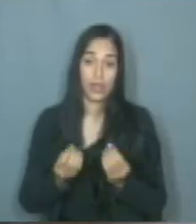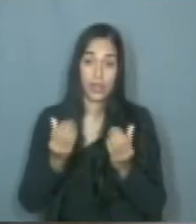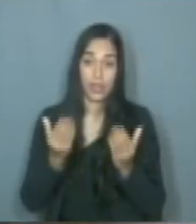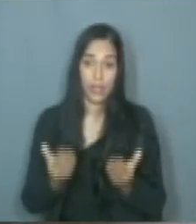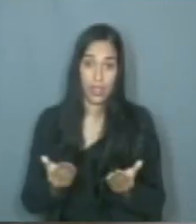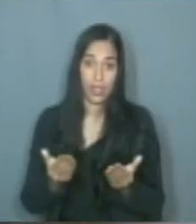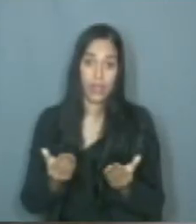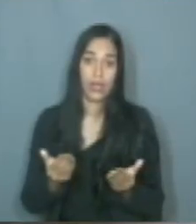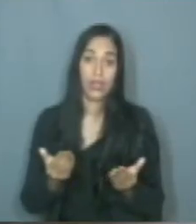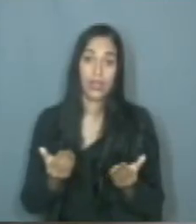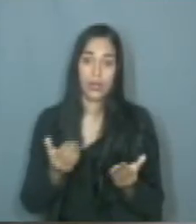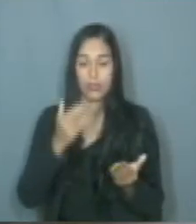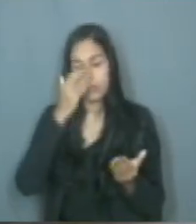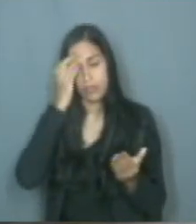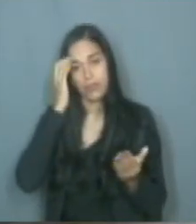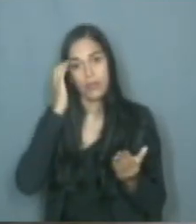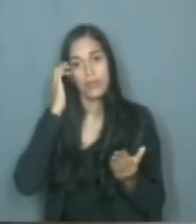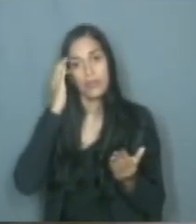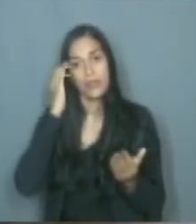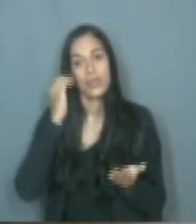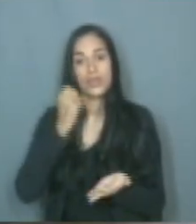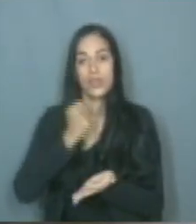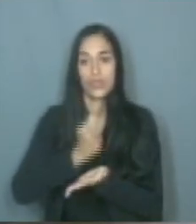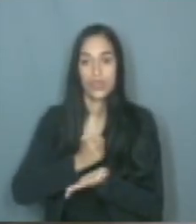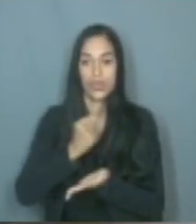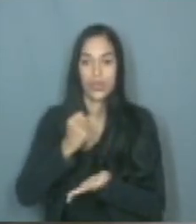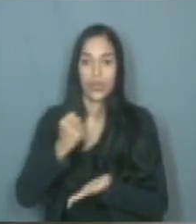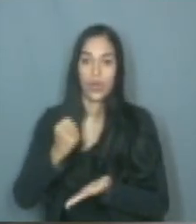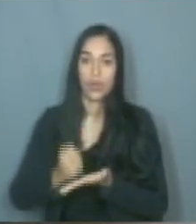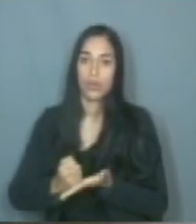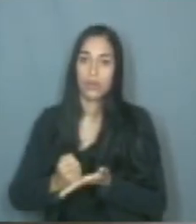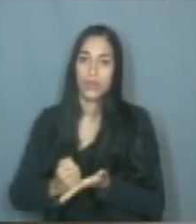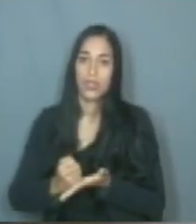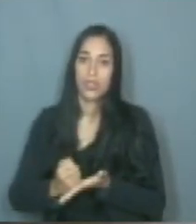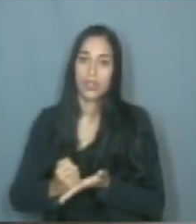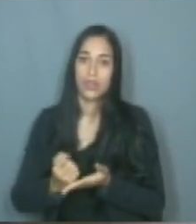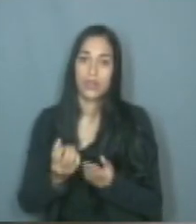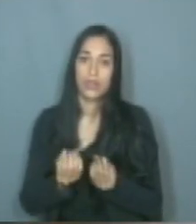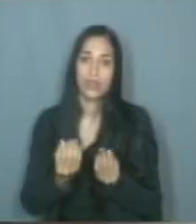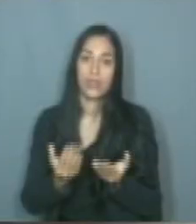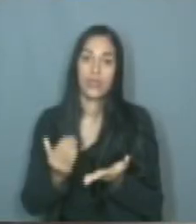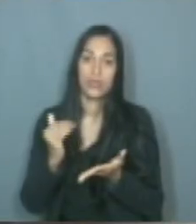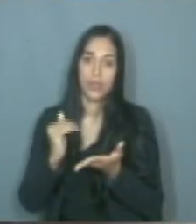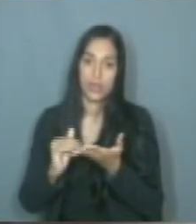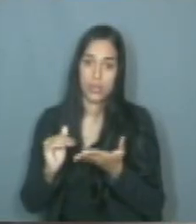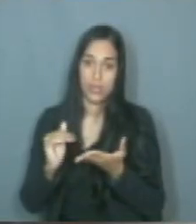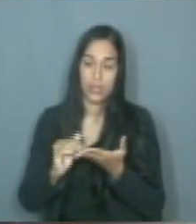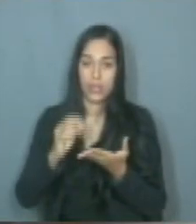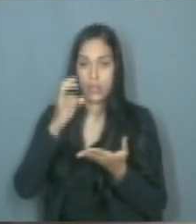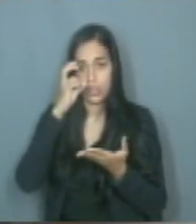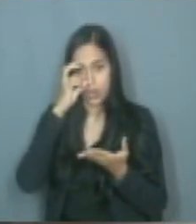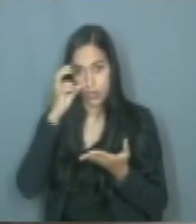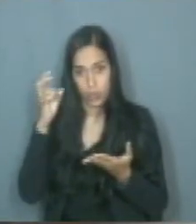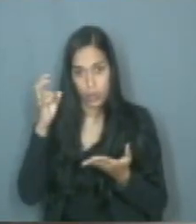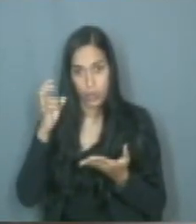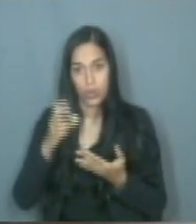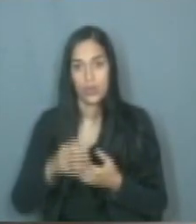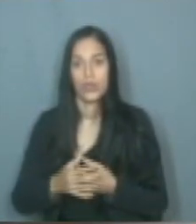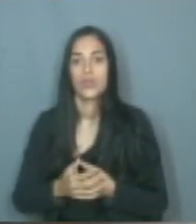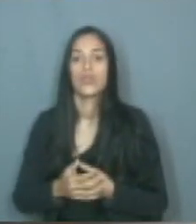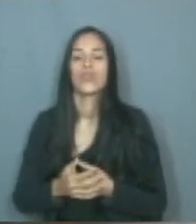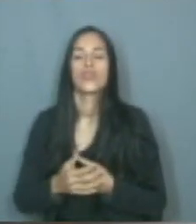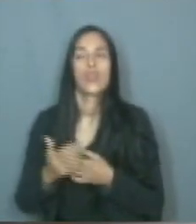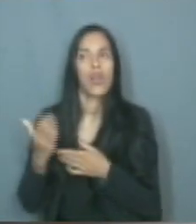entregamos formalmente esse documento síntese nas mãos do secretário de Cultura